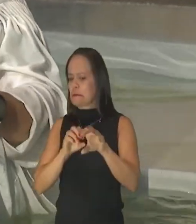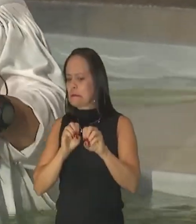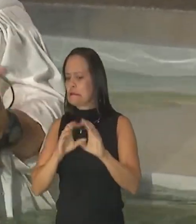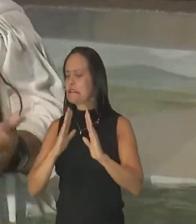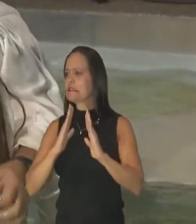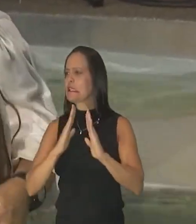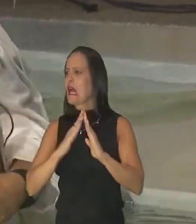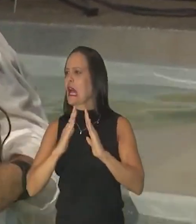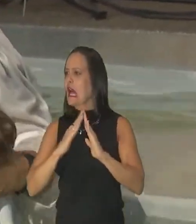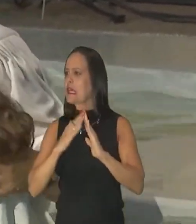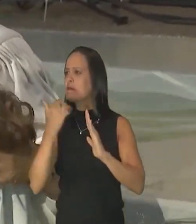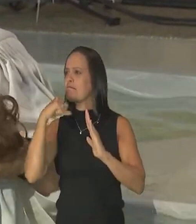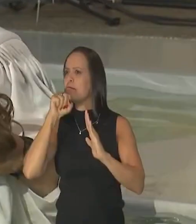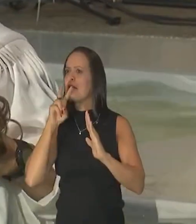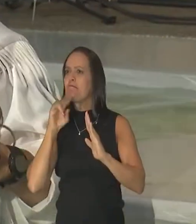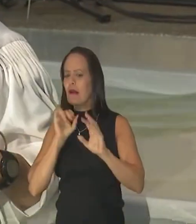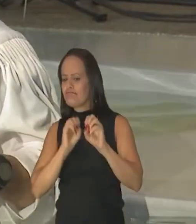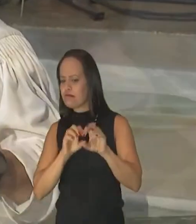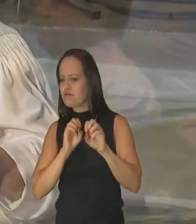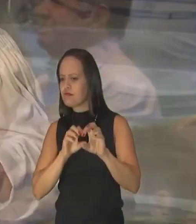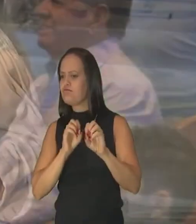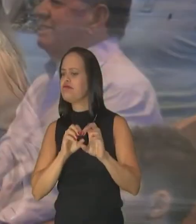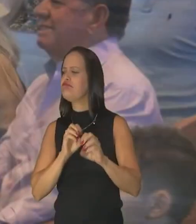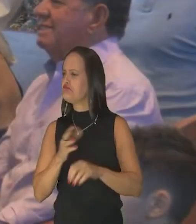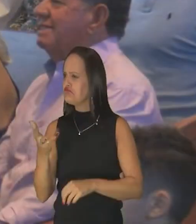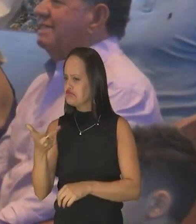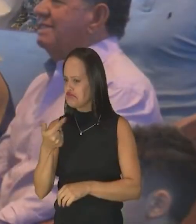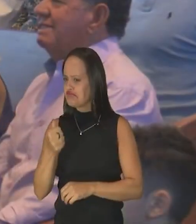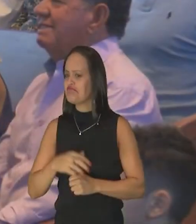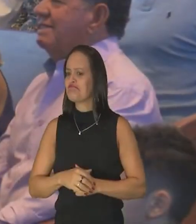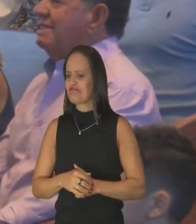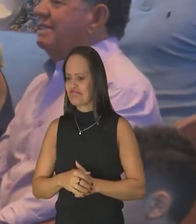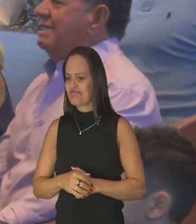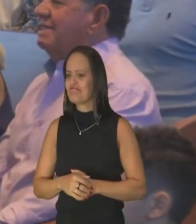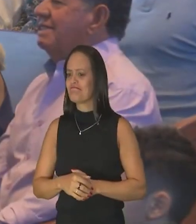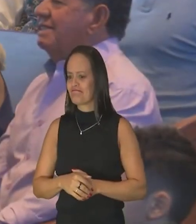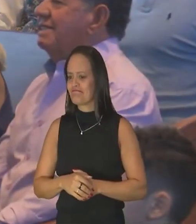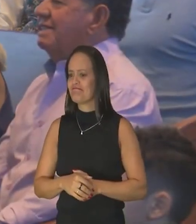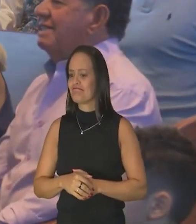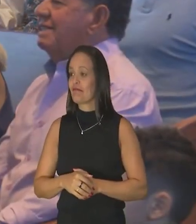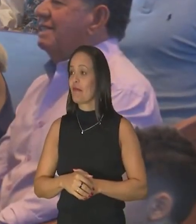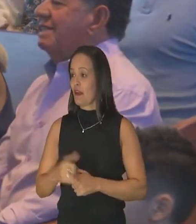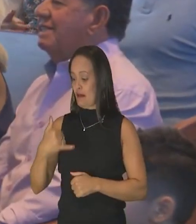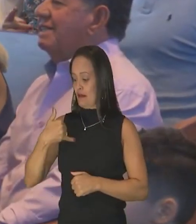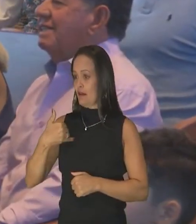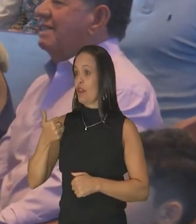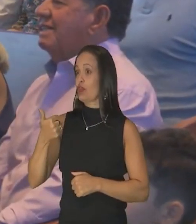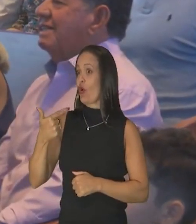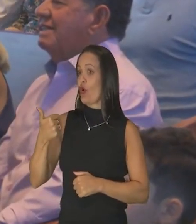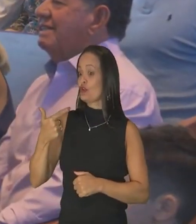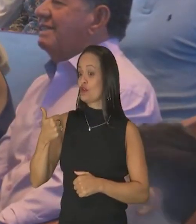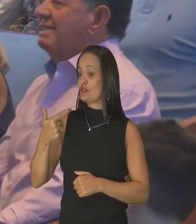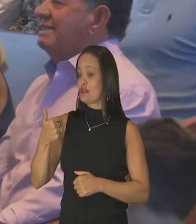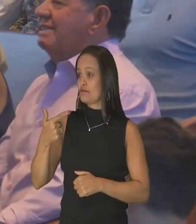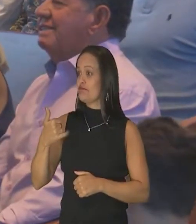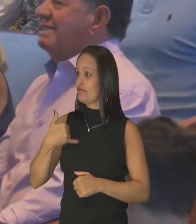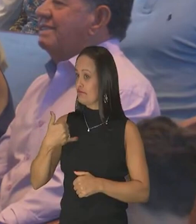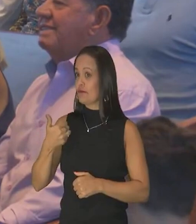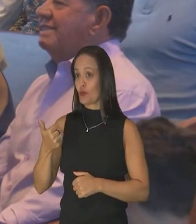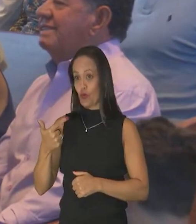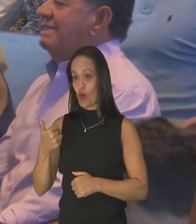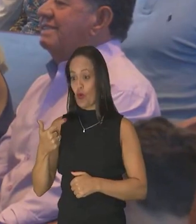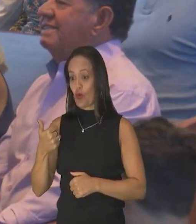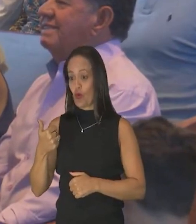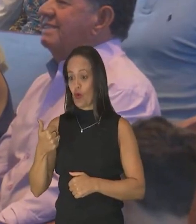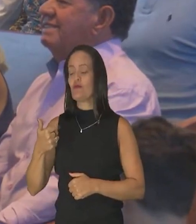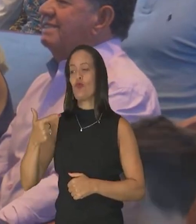dos seus pais, o Henrique e a Caroline, e ela com 12 anos, você está